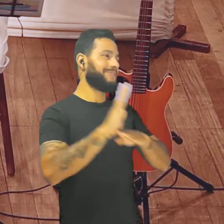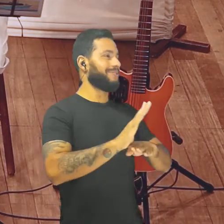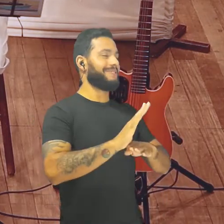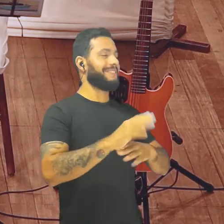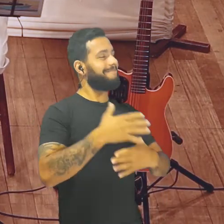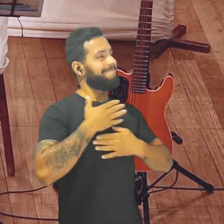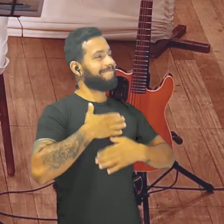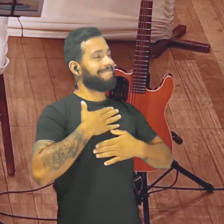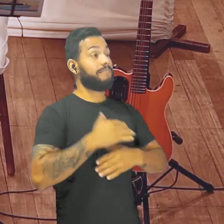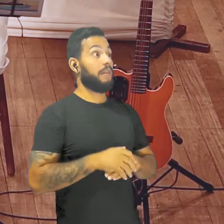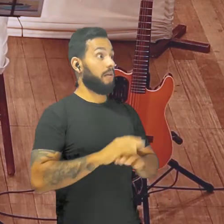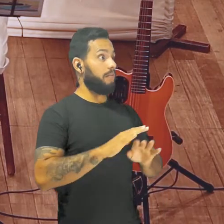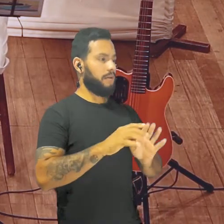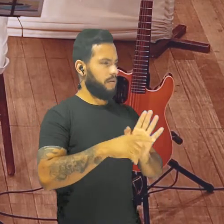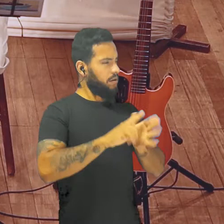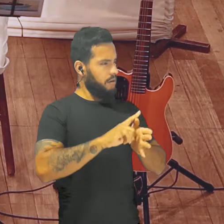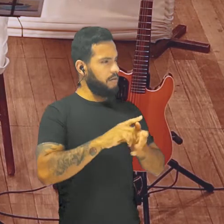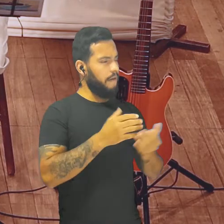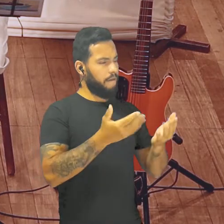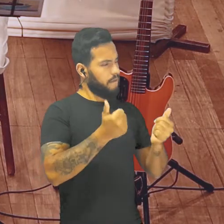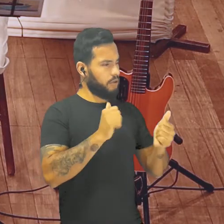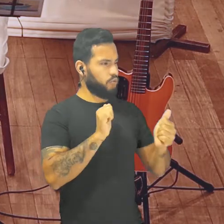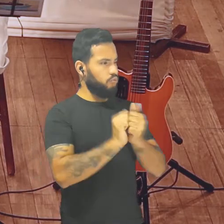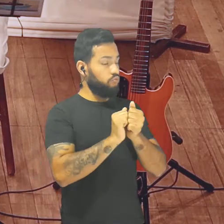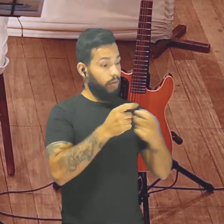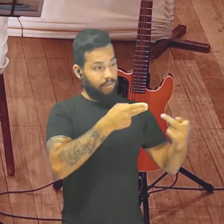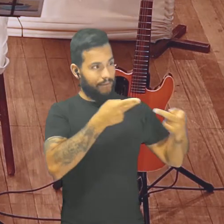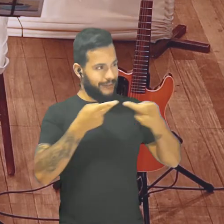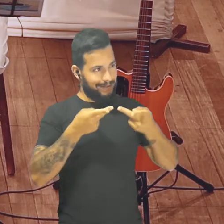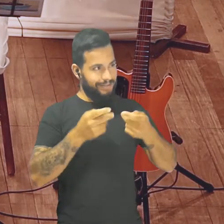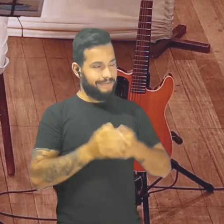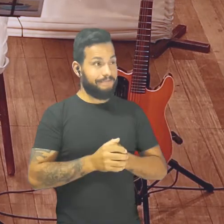prazer. Mas antes, que tal me acompanhar numa visita?